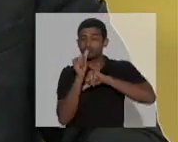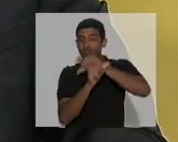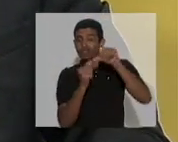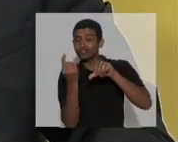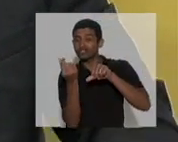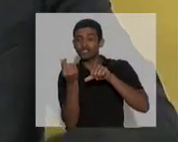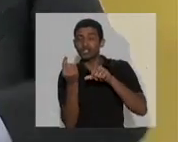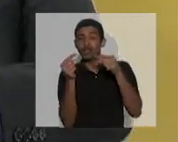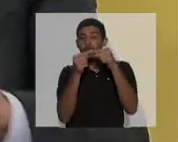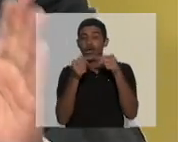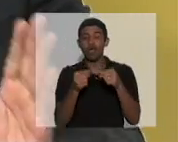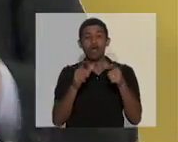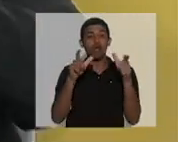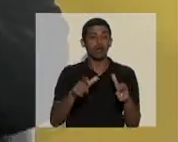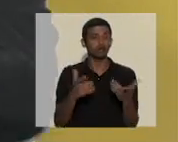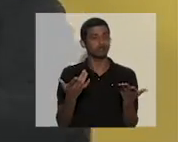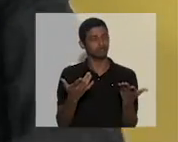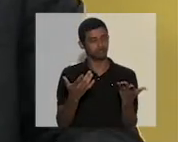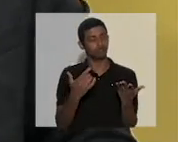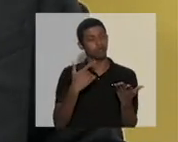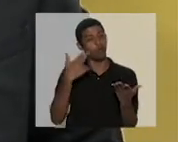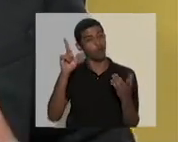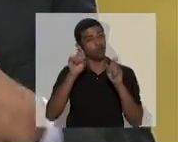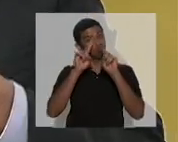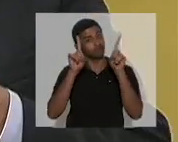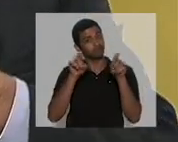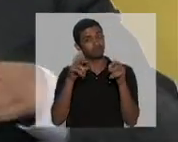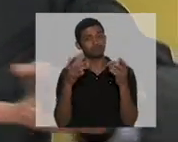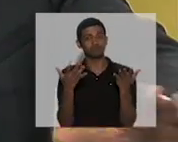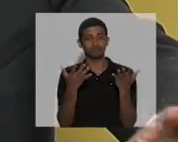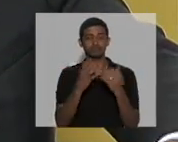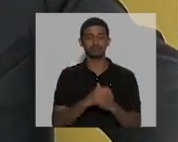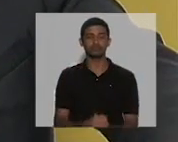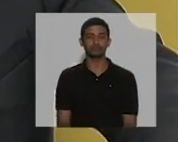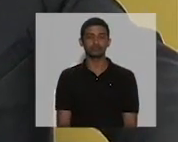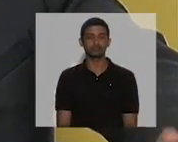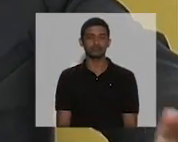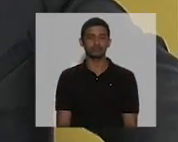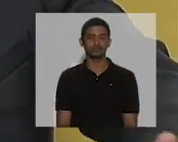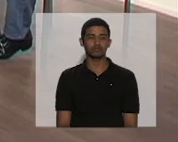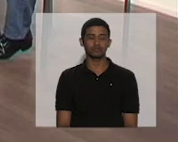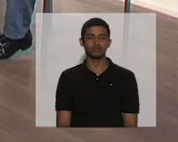dos recursos. Aí é uma outra questão. De qualquer maneira,